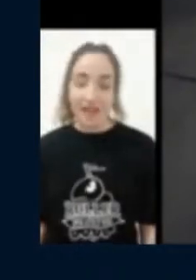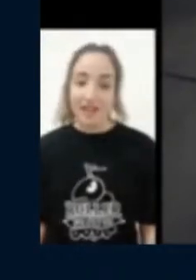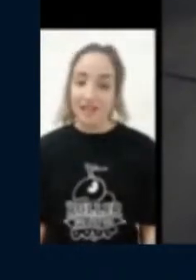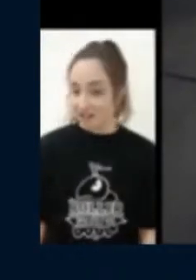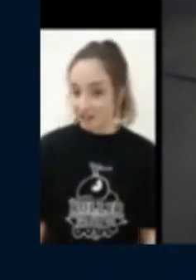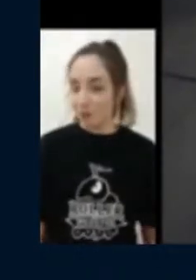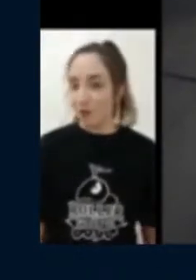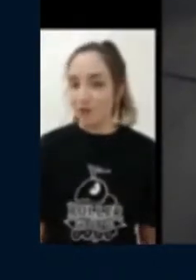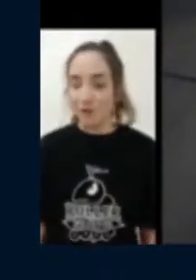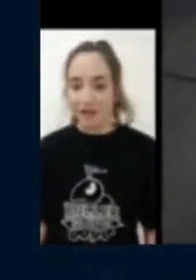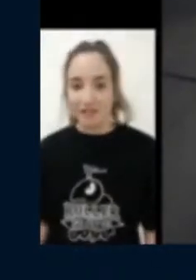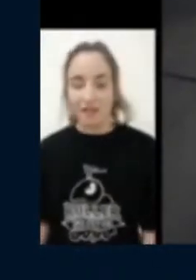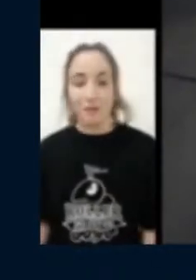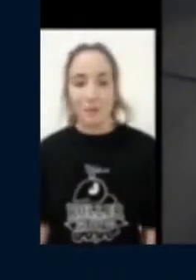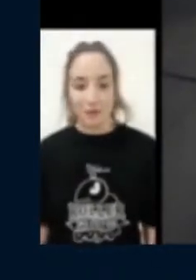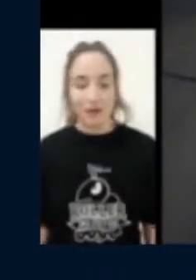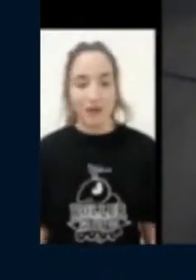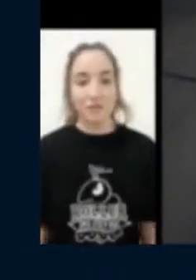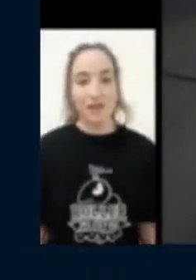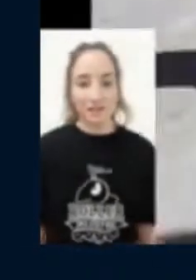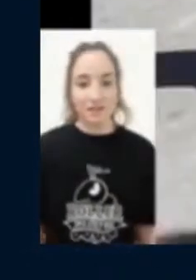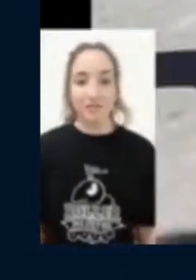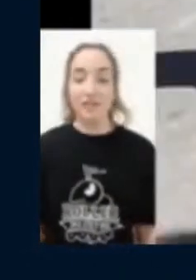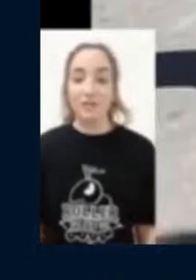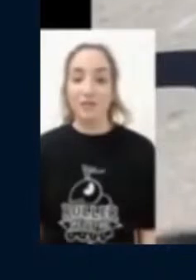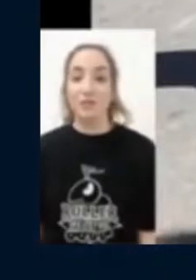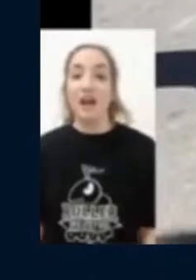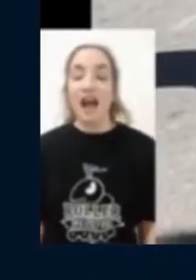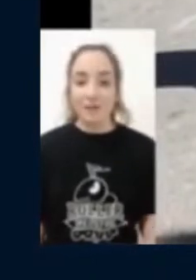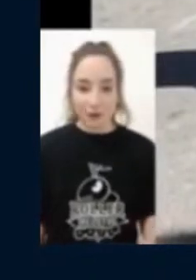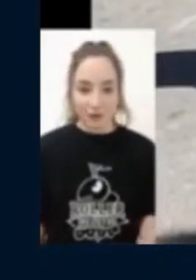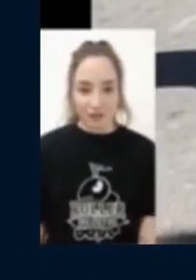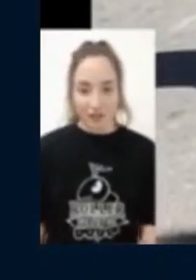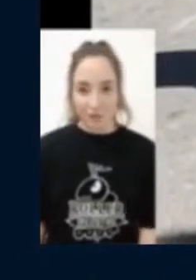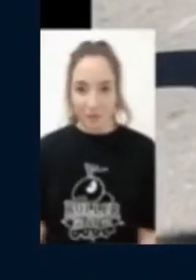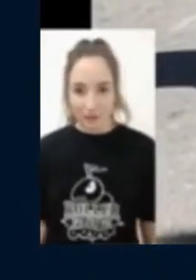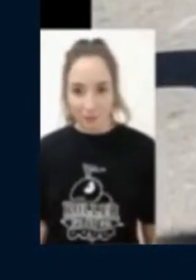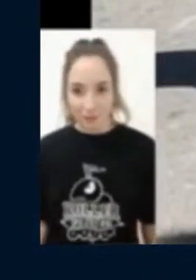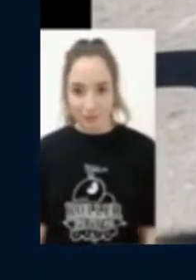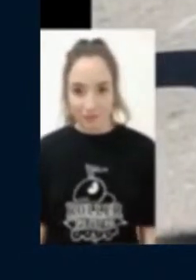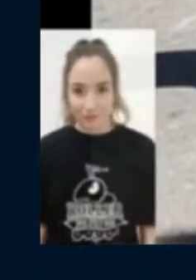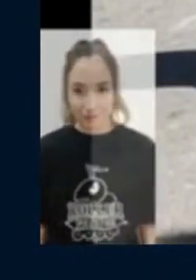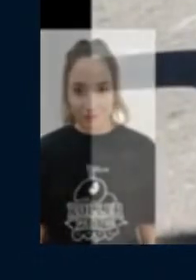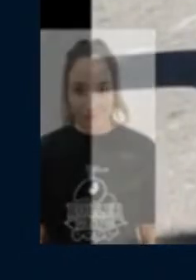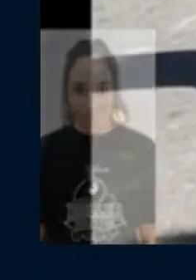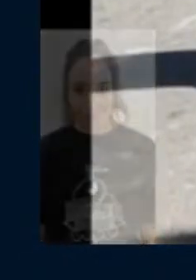completa, entretanto pouco explorada em meio educacional devido à falta de equipamento.